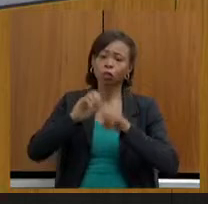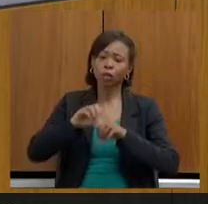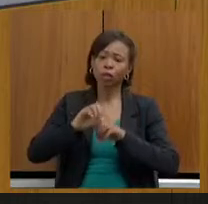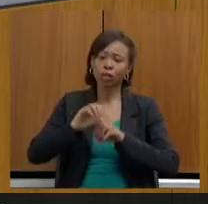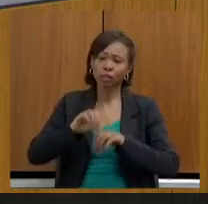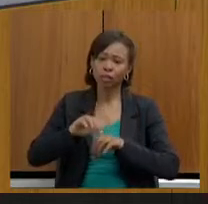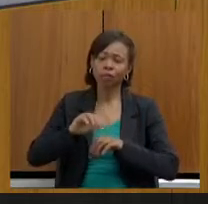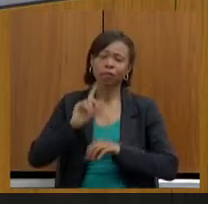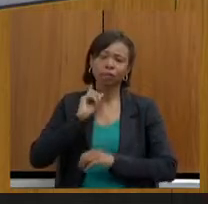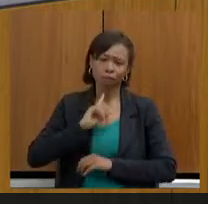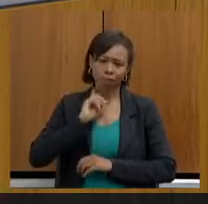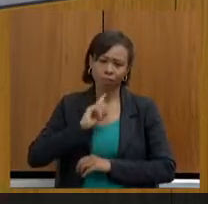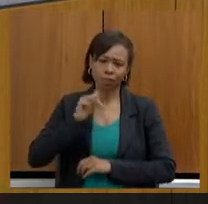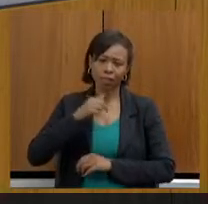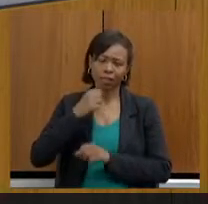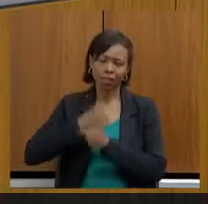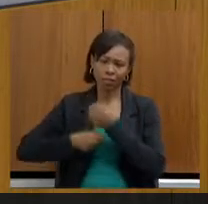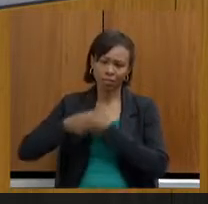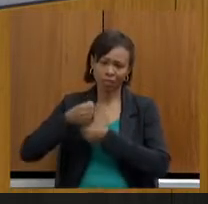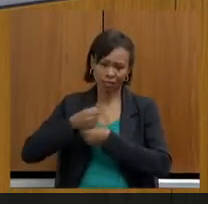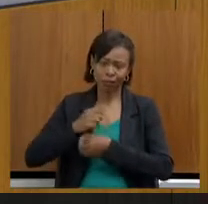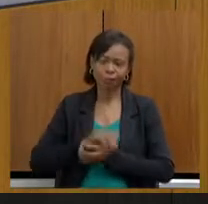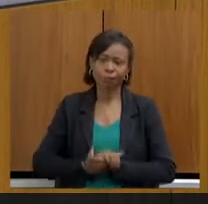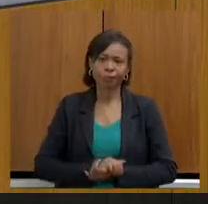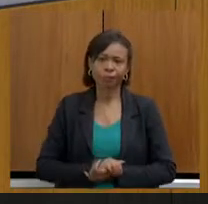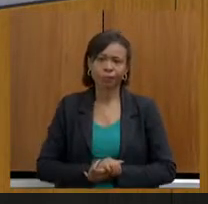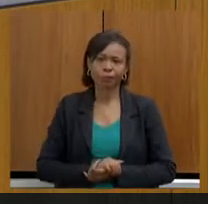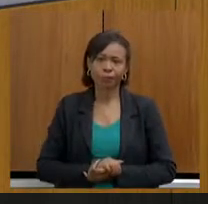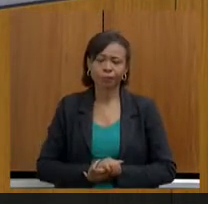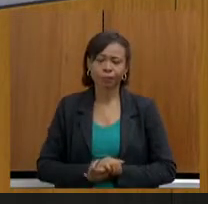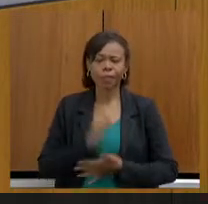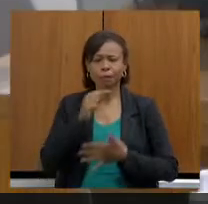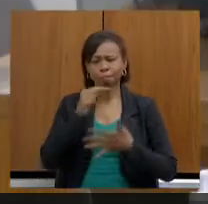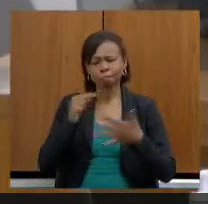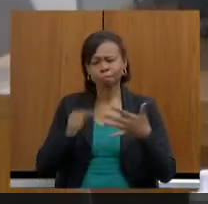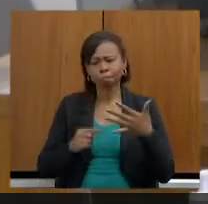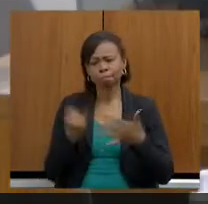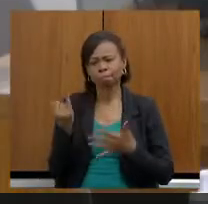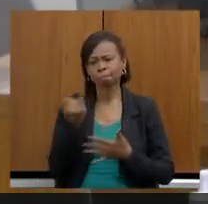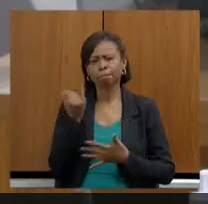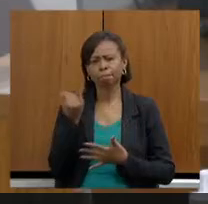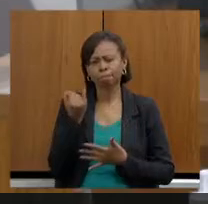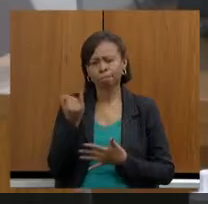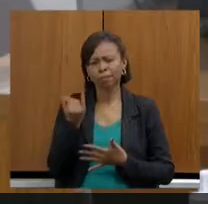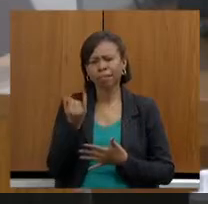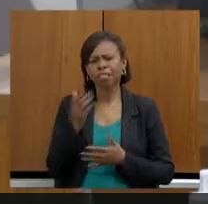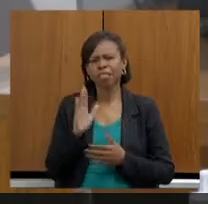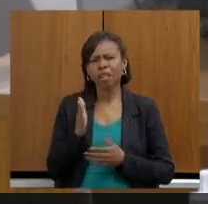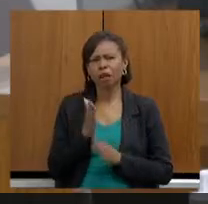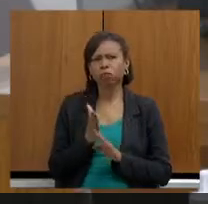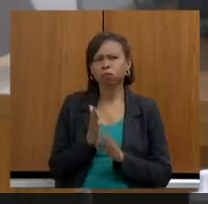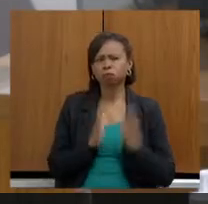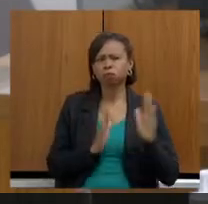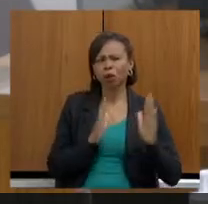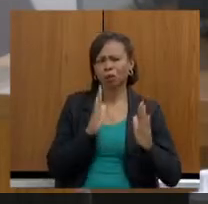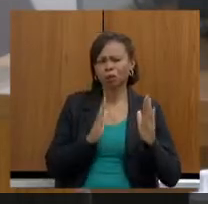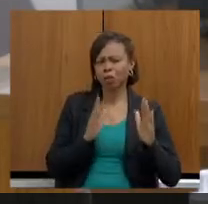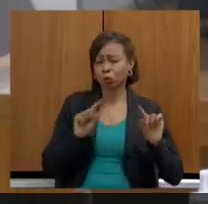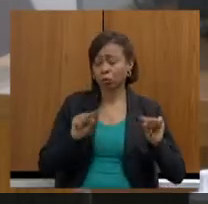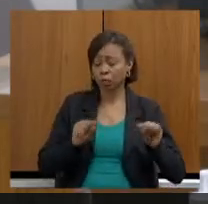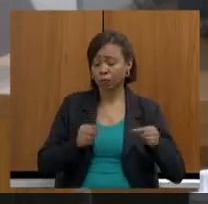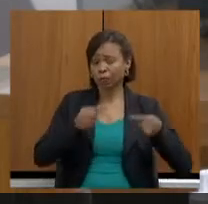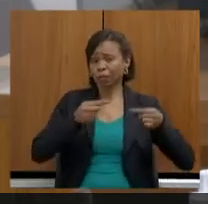anos quero destacar alguns Pontos importantes a gente passou talvez pelo momento mais desafiador da nossa história